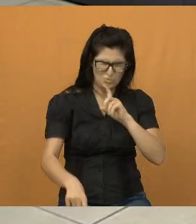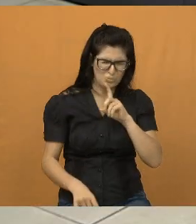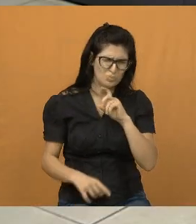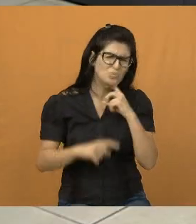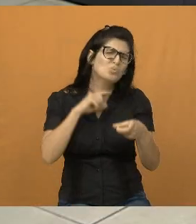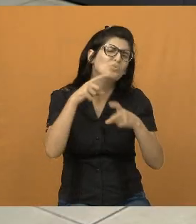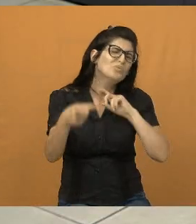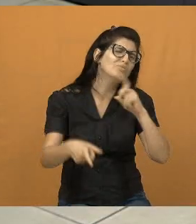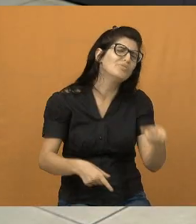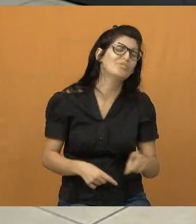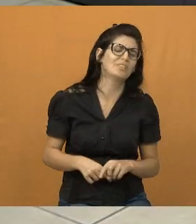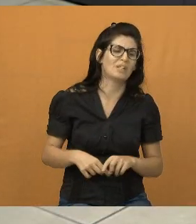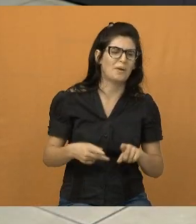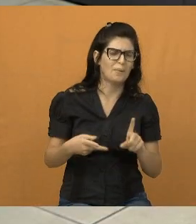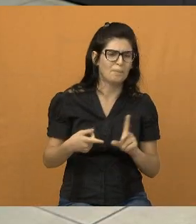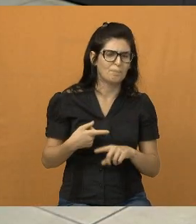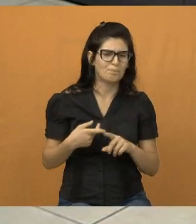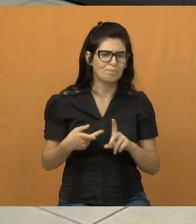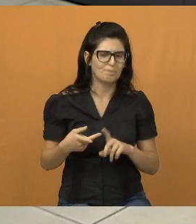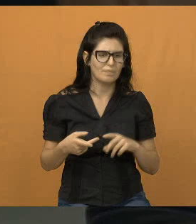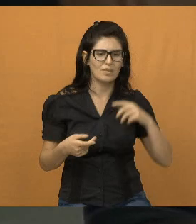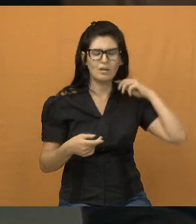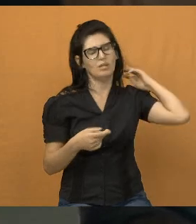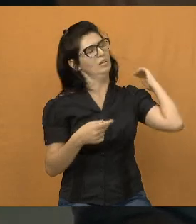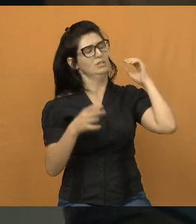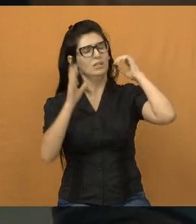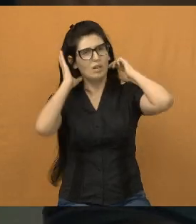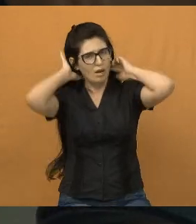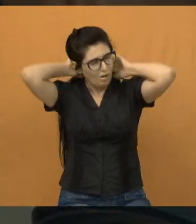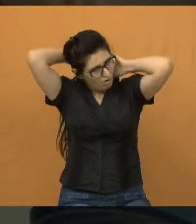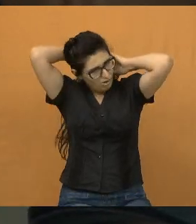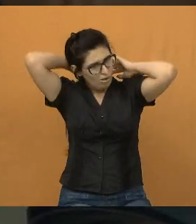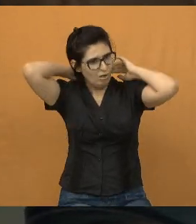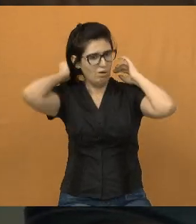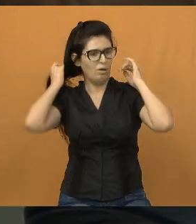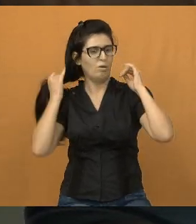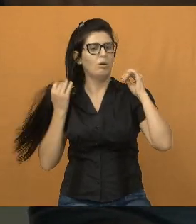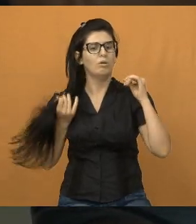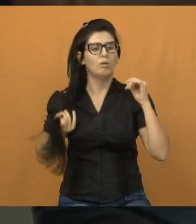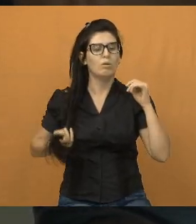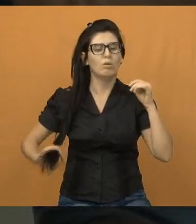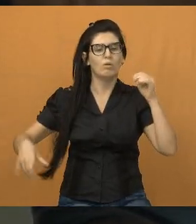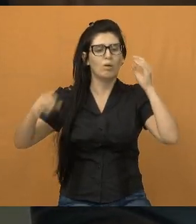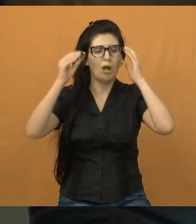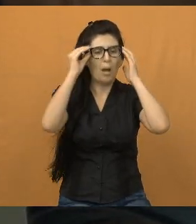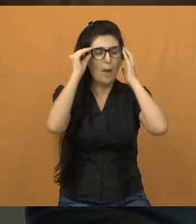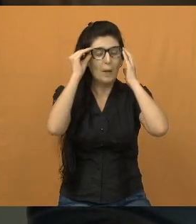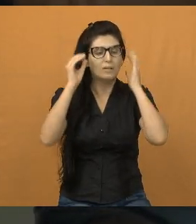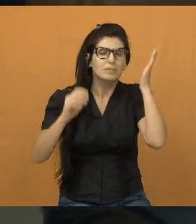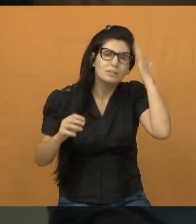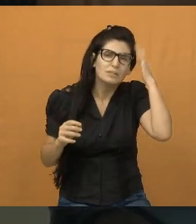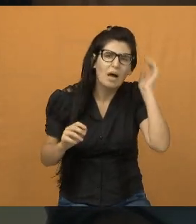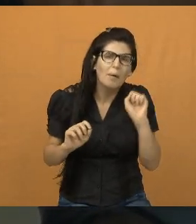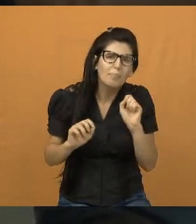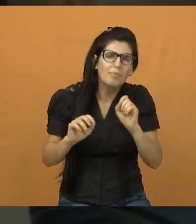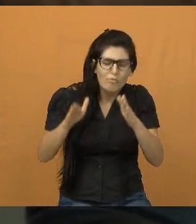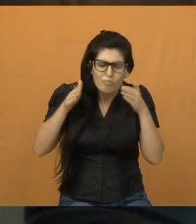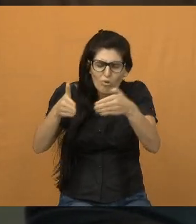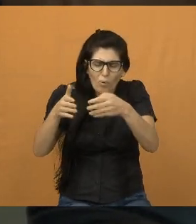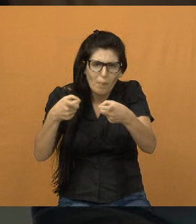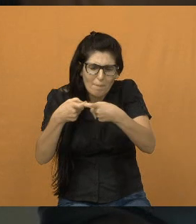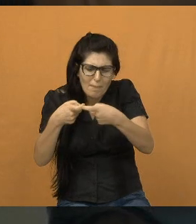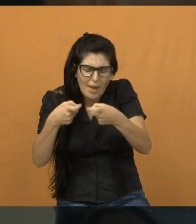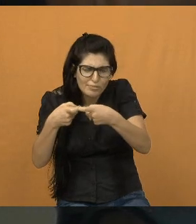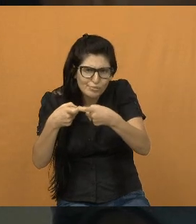Com relação à demanda reprimida daquelas especialidades, né, médicas lá que vocês mostraram. A gente sabe